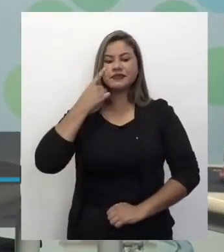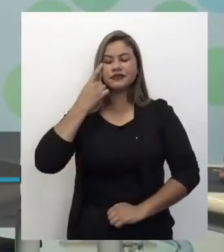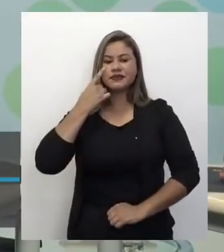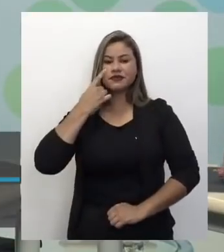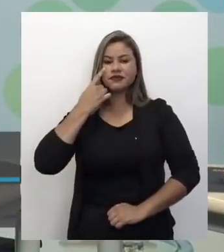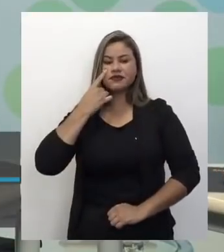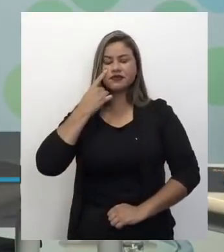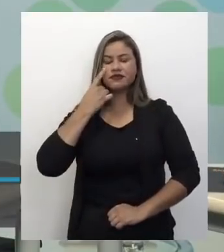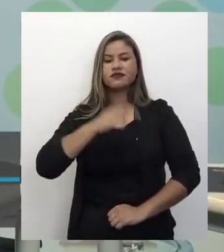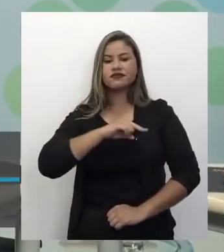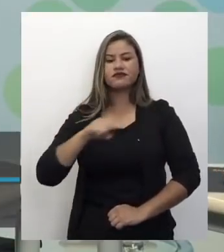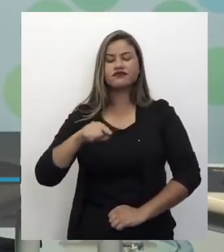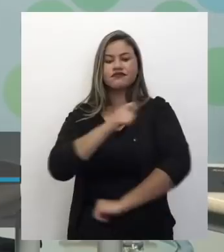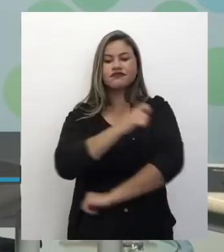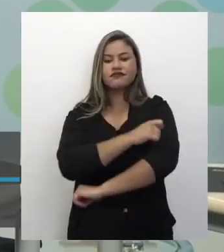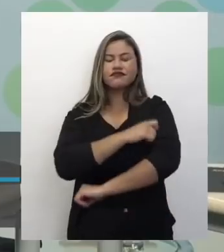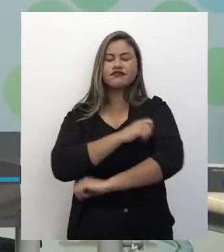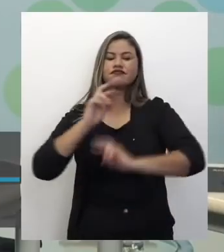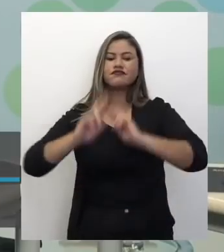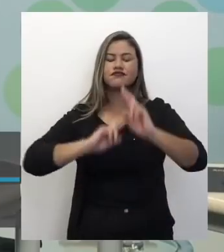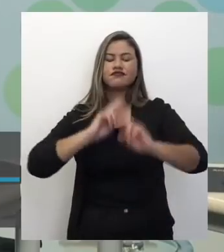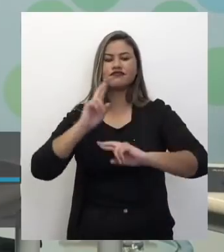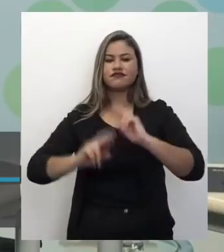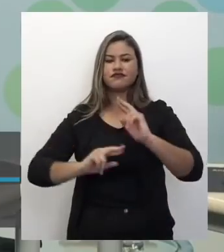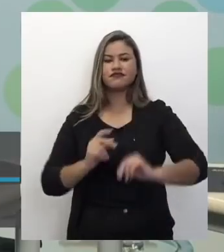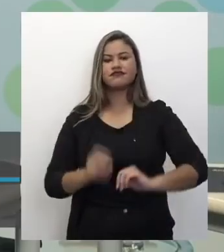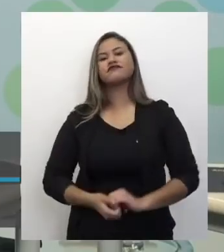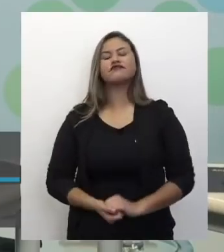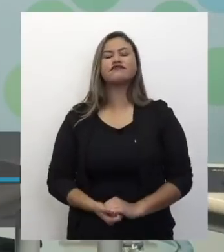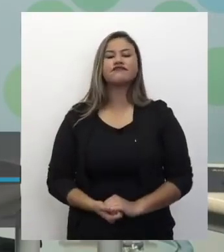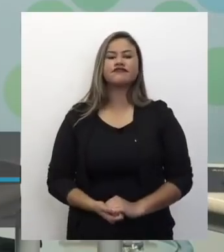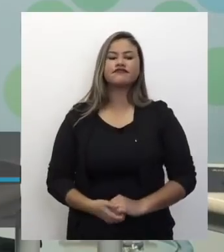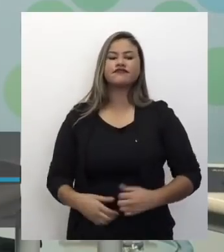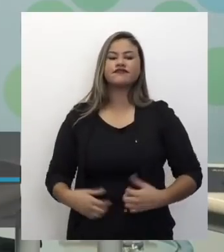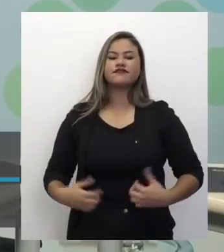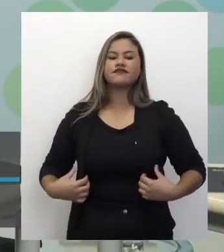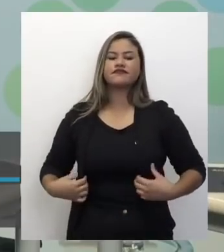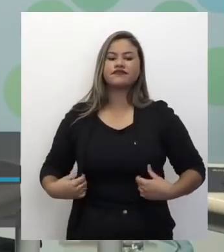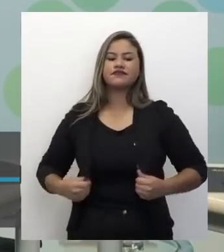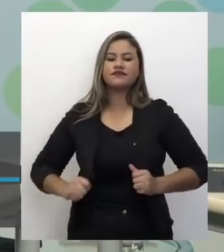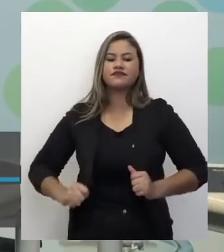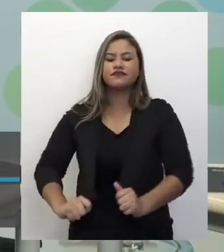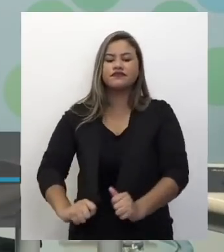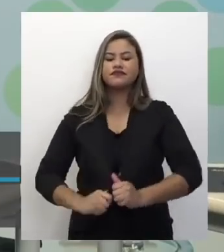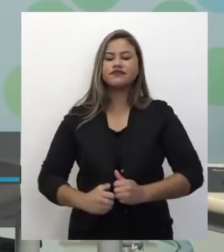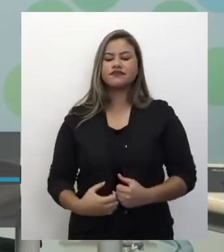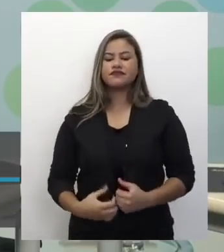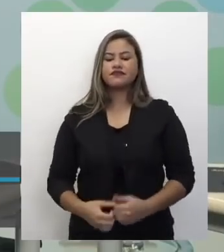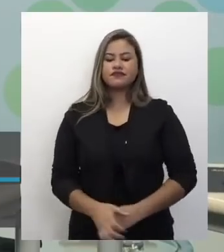os nossos alunos responderam para nós aqui. Olha só.